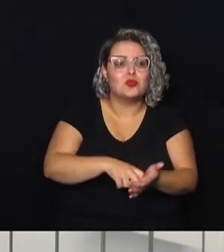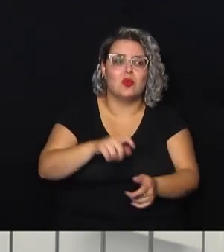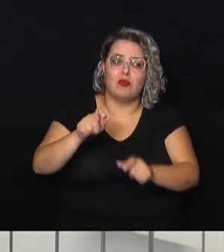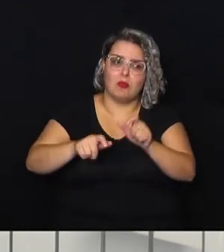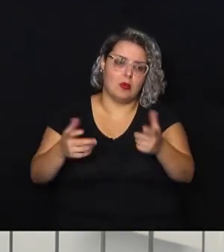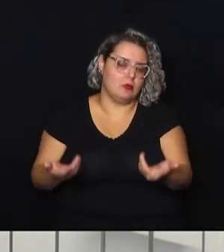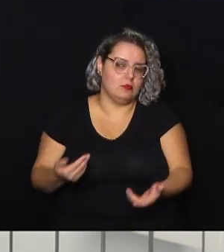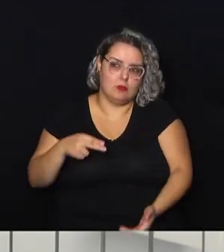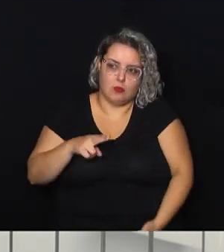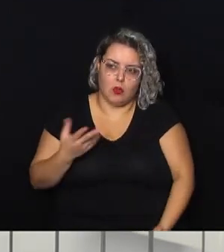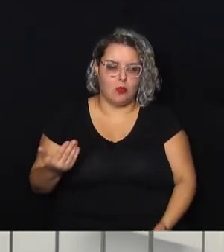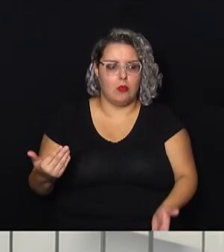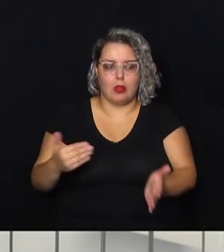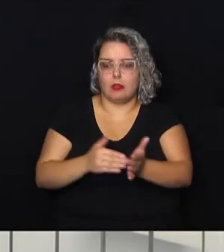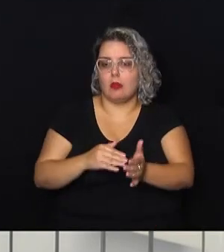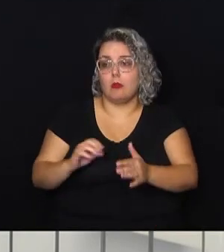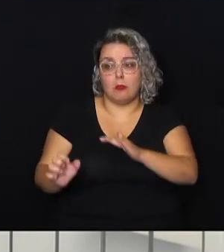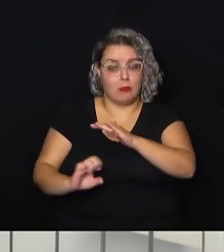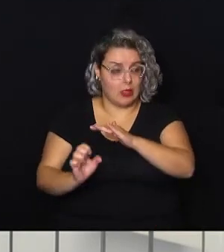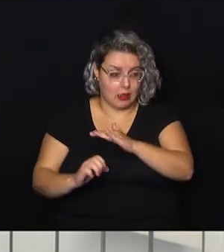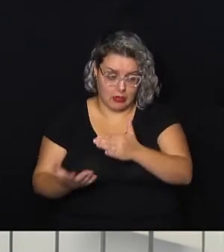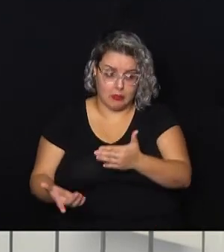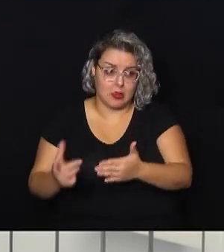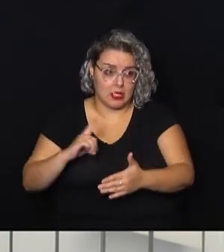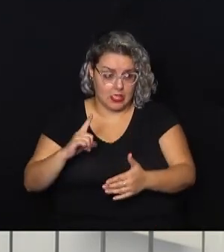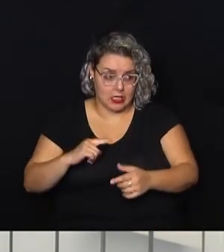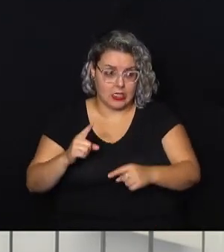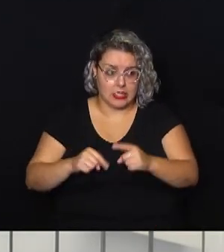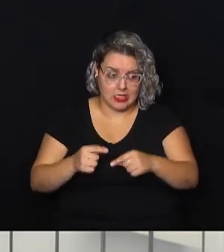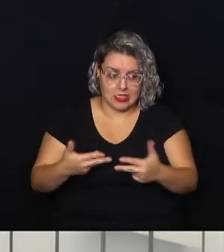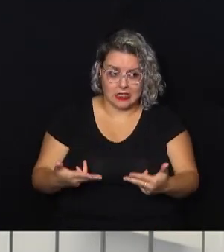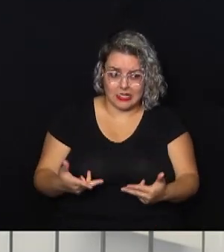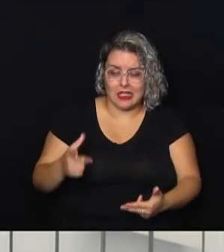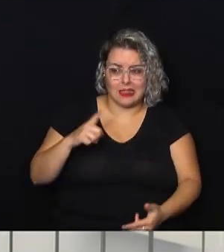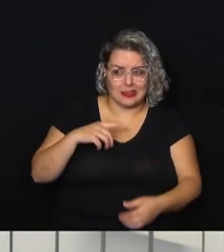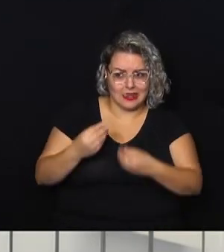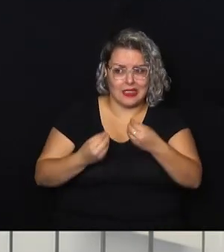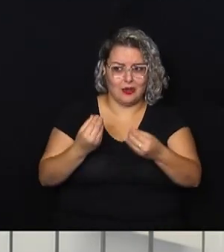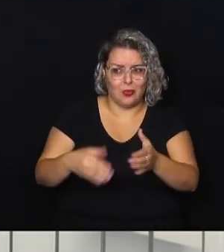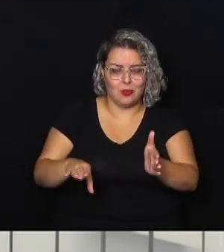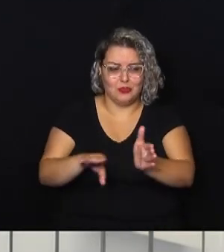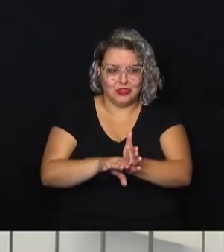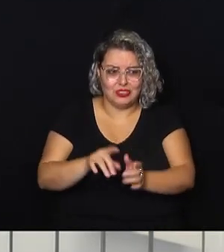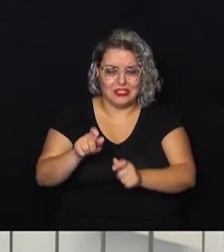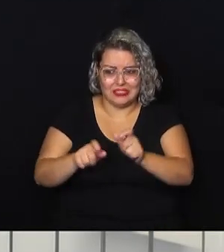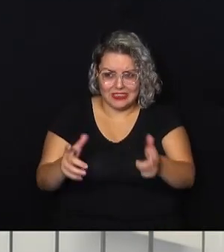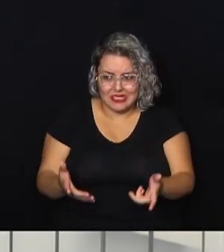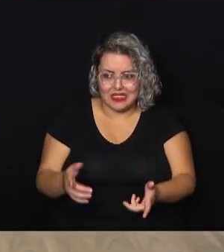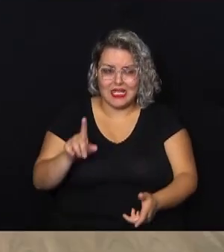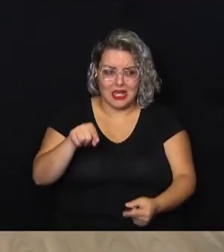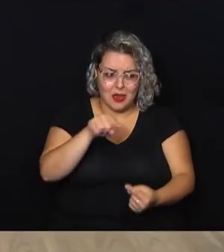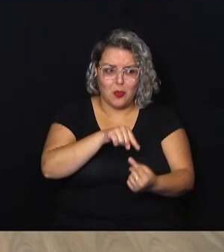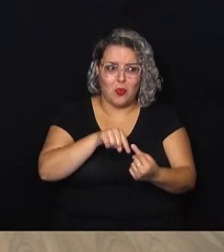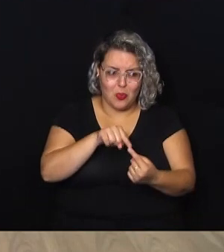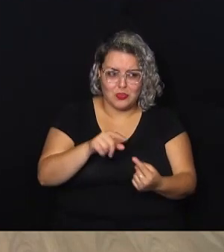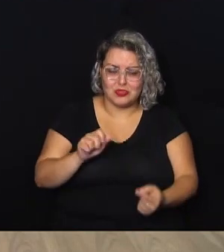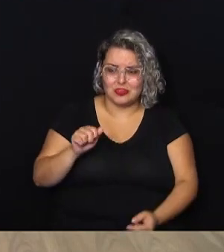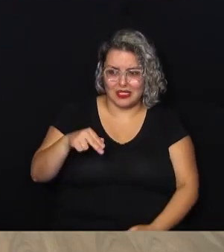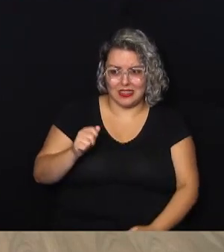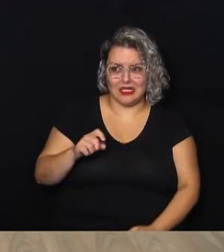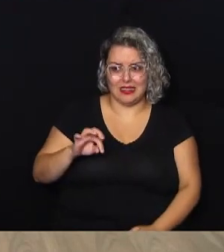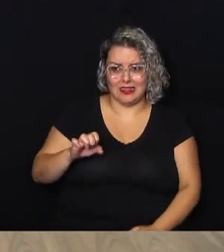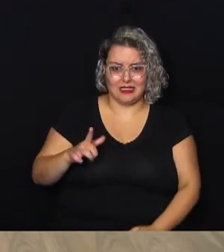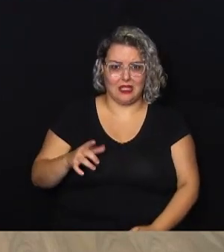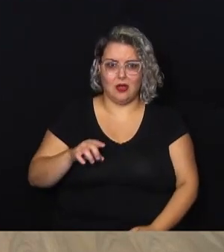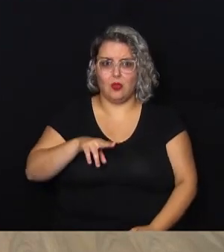ou até para empresas que possuem esses aparelhos, tem como chegar até essas pessoas? É um objetivo da Anatel ou ela só